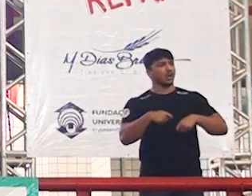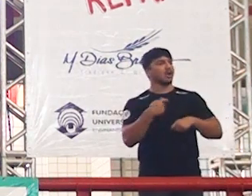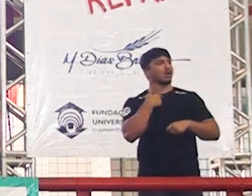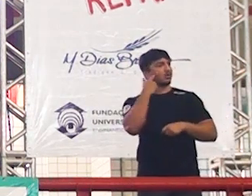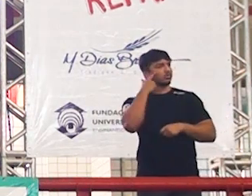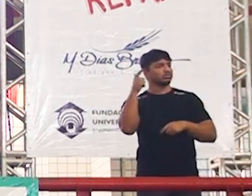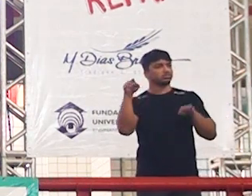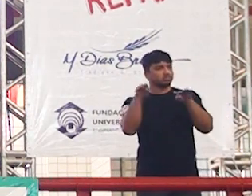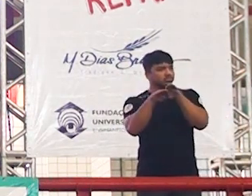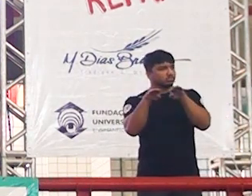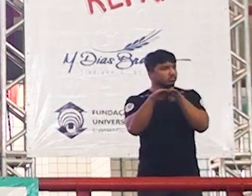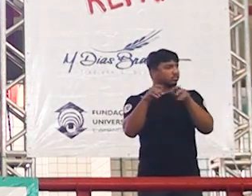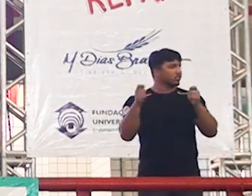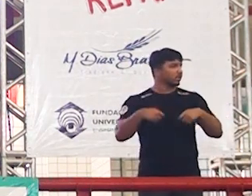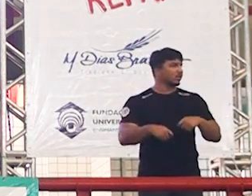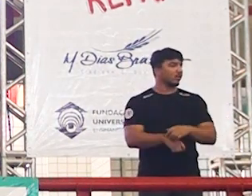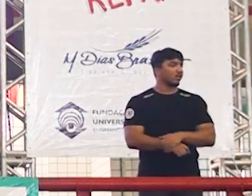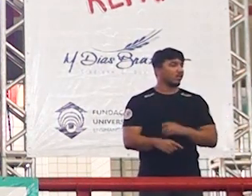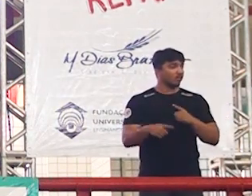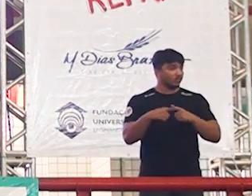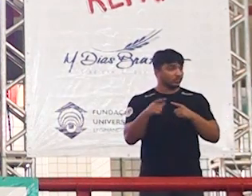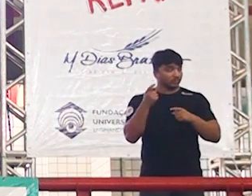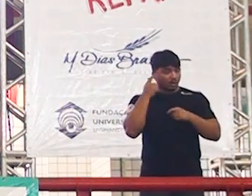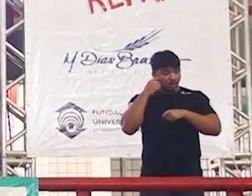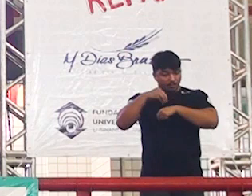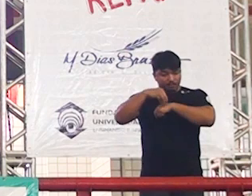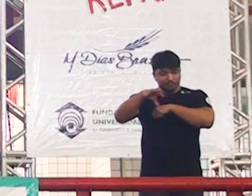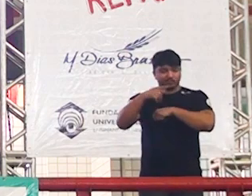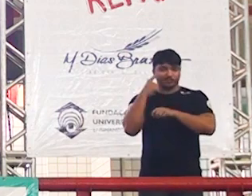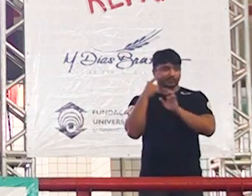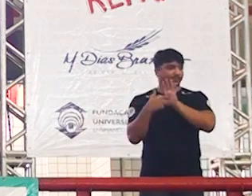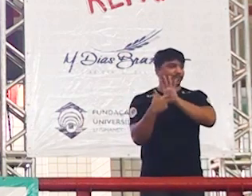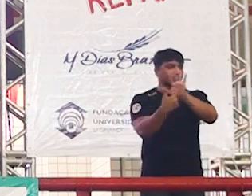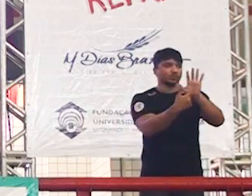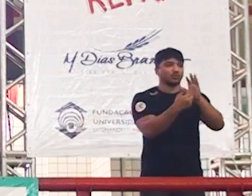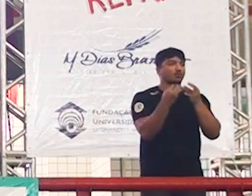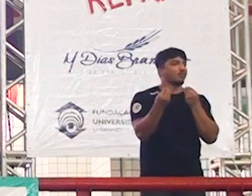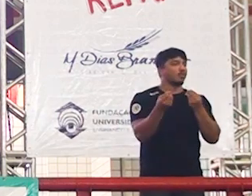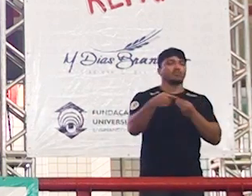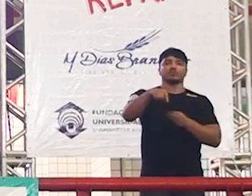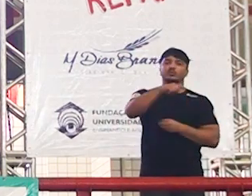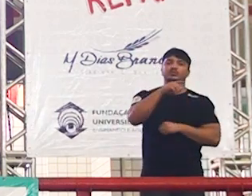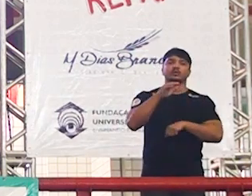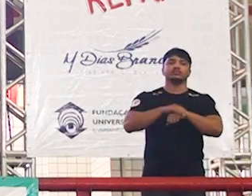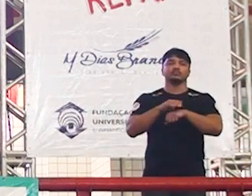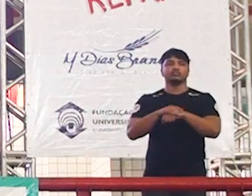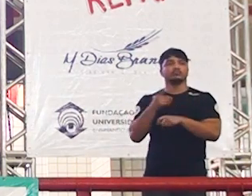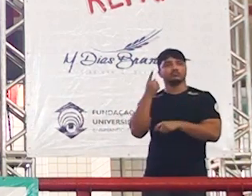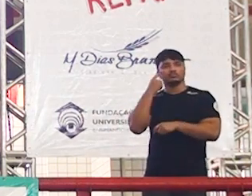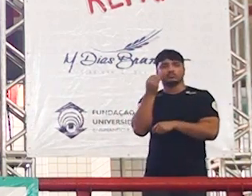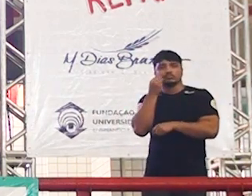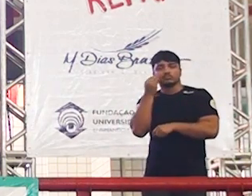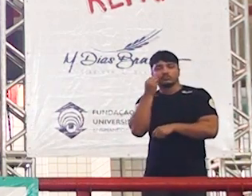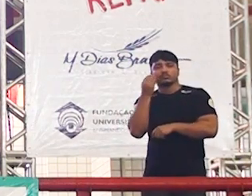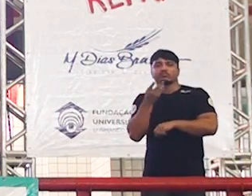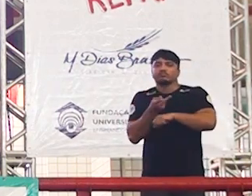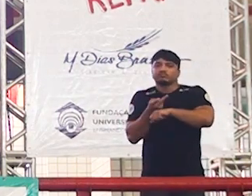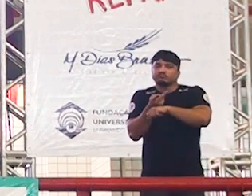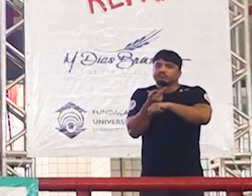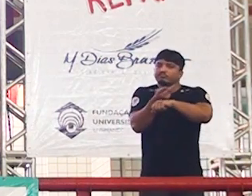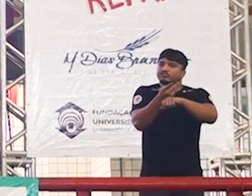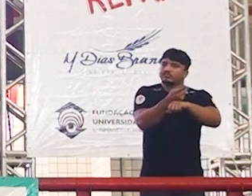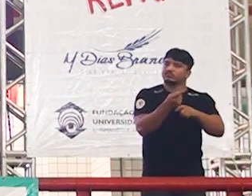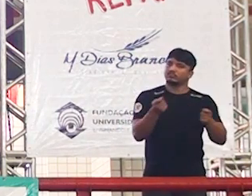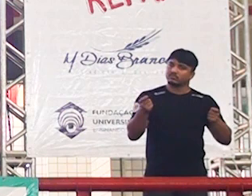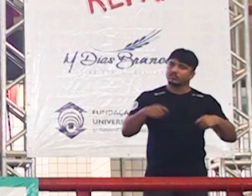este nível. Porque eu estou te mostrando o caminho. Agora é você construir seu repertório. Dá tempo